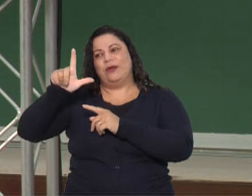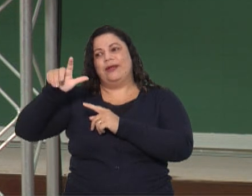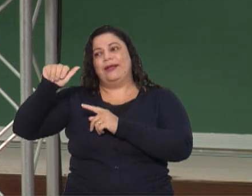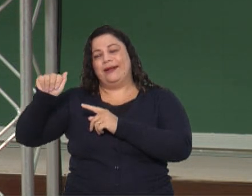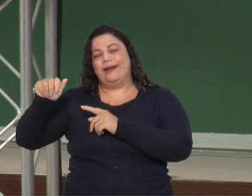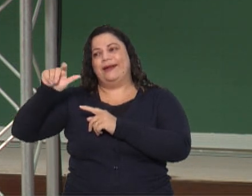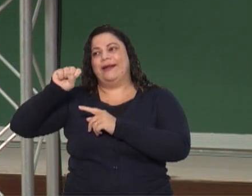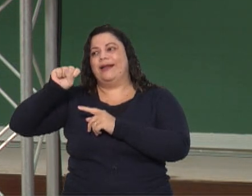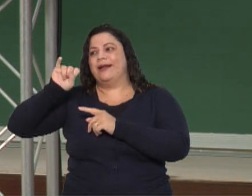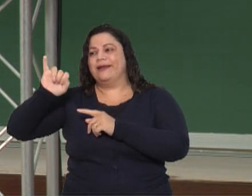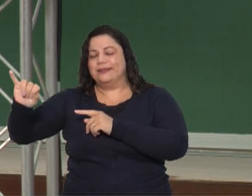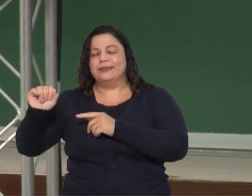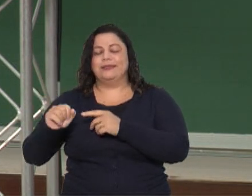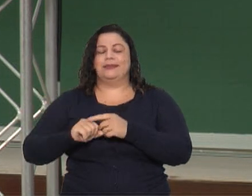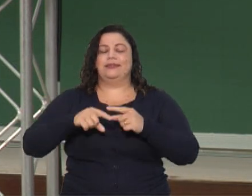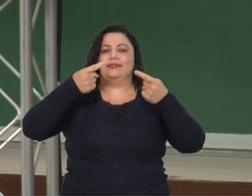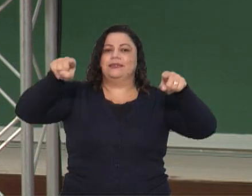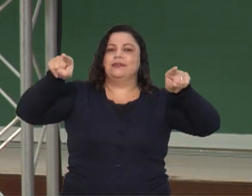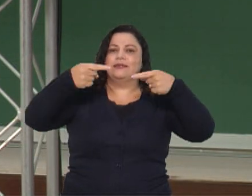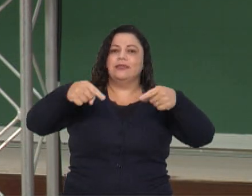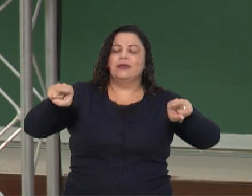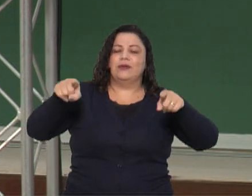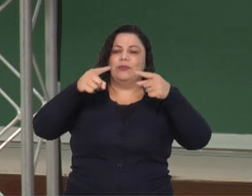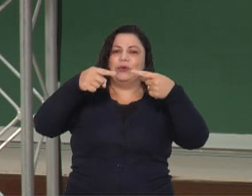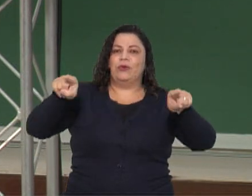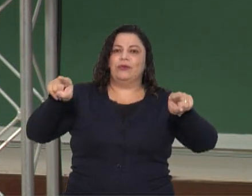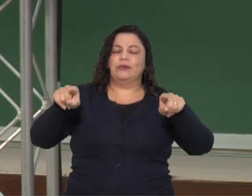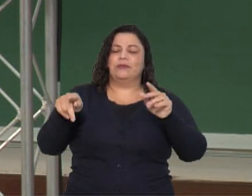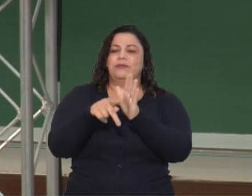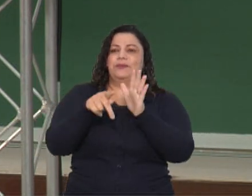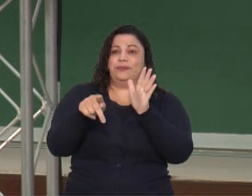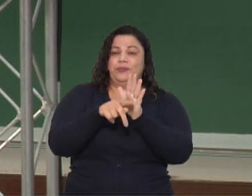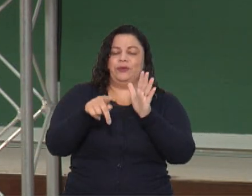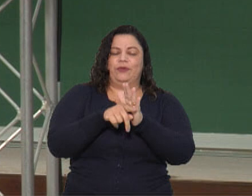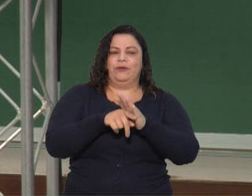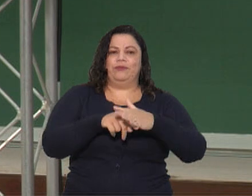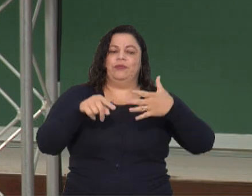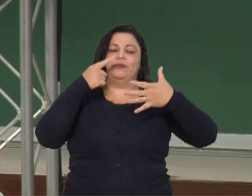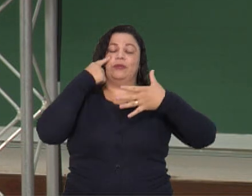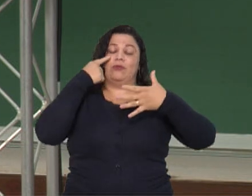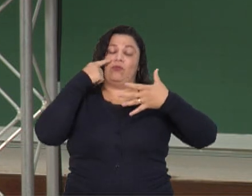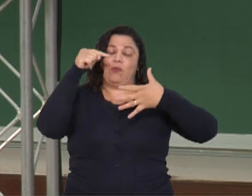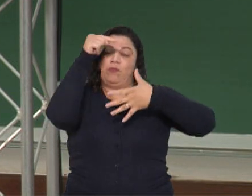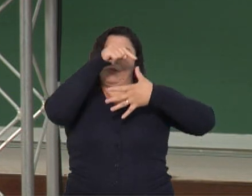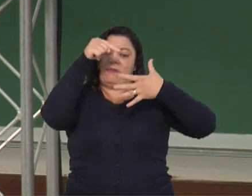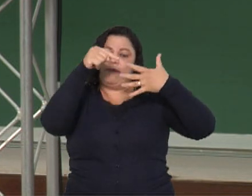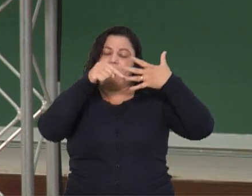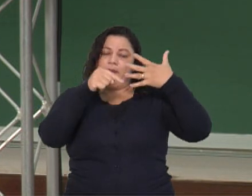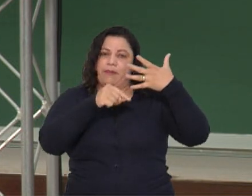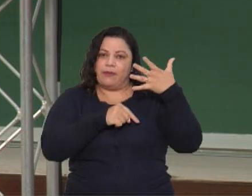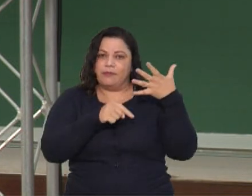Então, seriam notas musicais. Se eu colocar dessa forma, quer dizer,